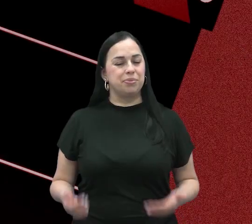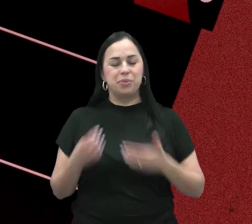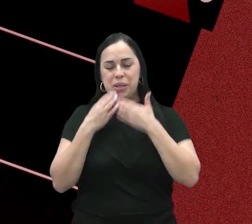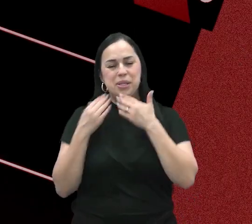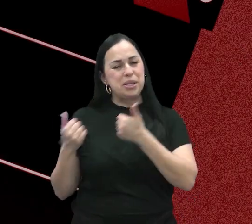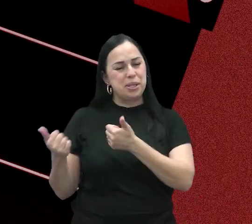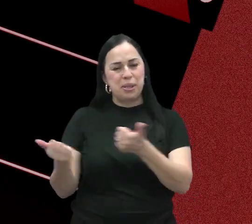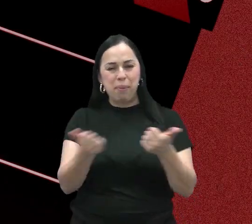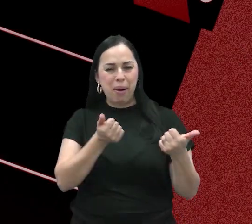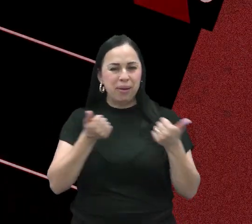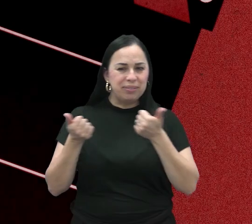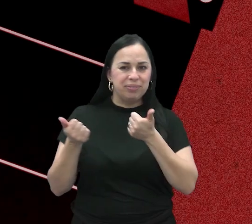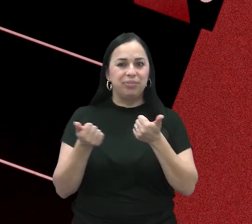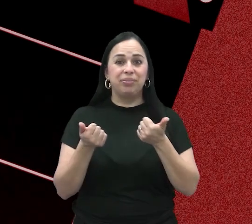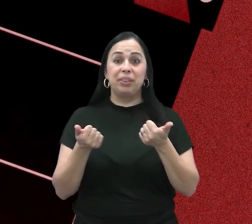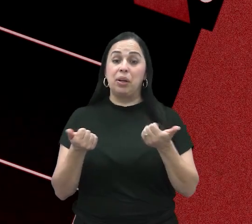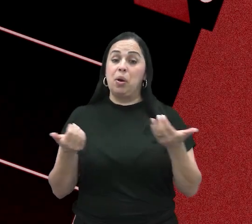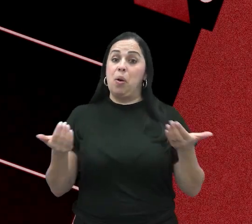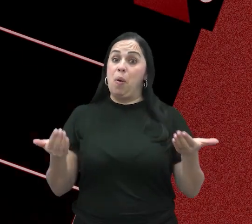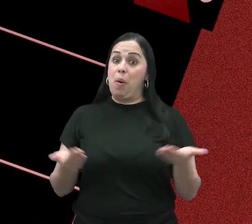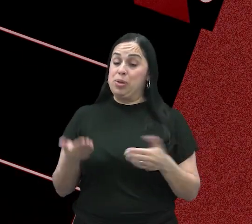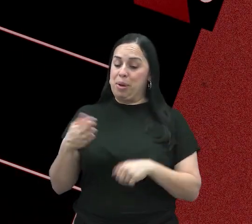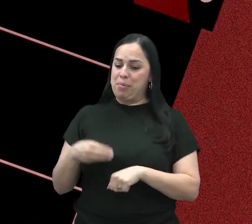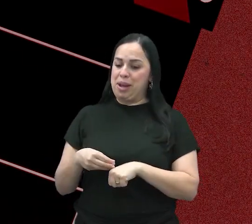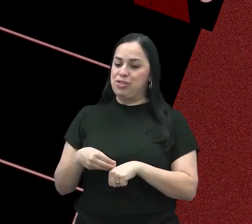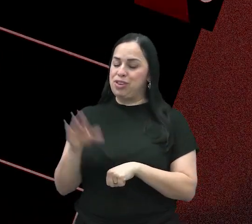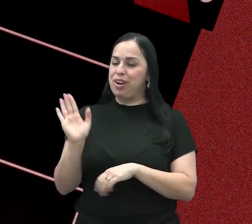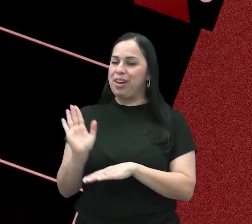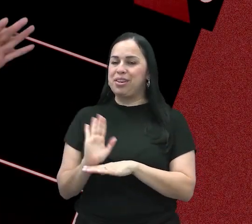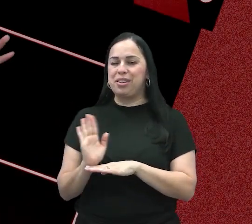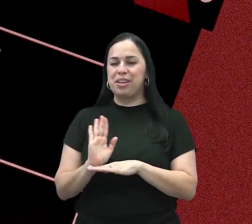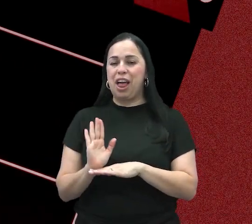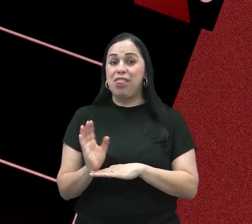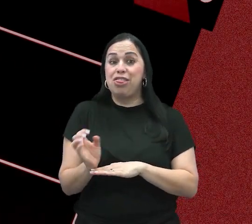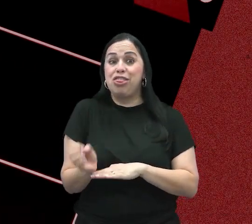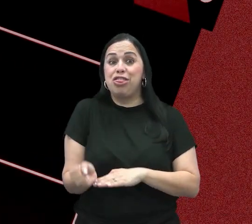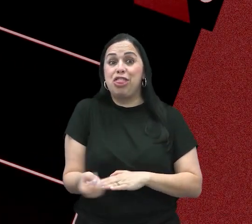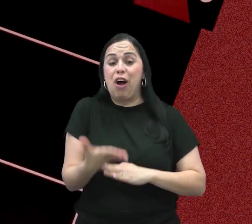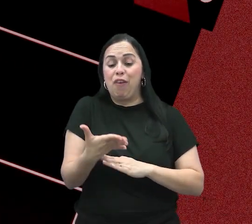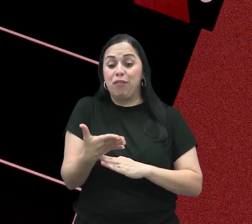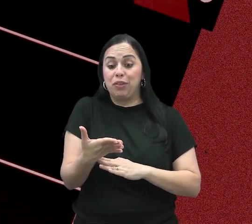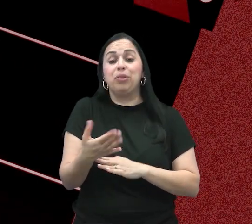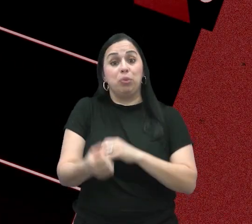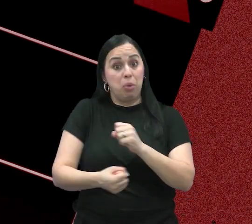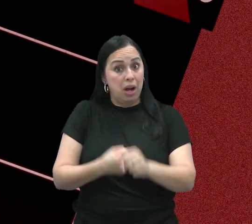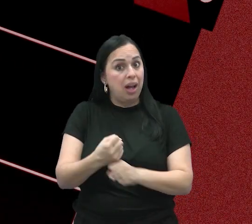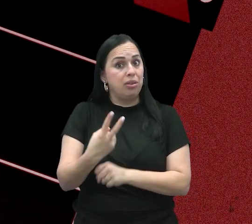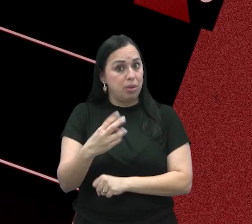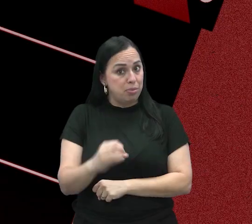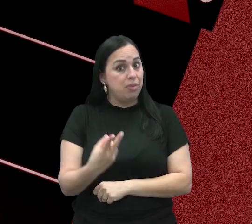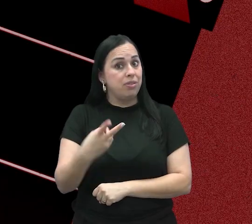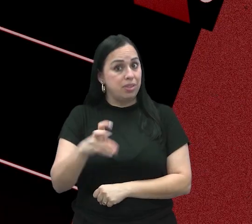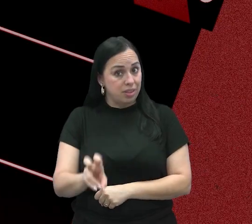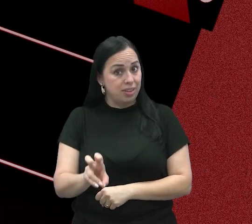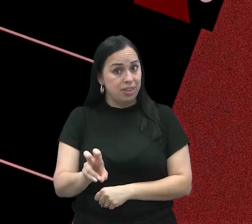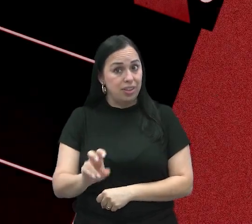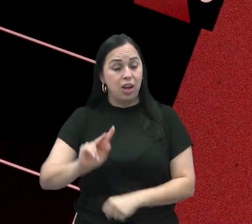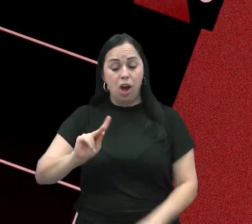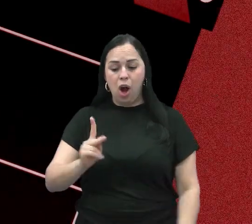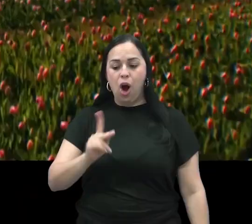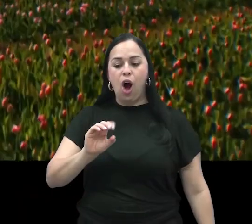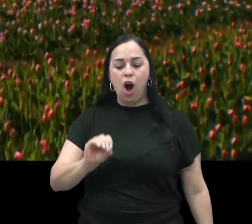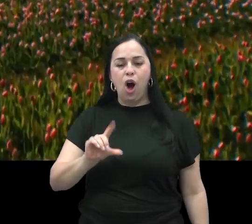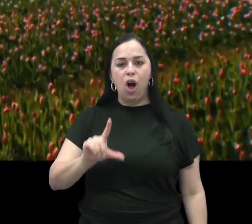E aí, minha gente, vocês estão bem? Minha dica de hoje é um filme fresquinho, lançado em 2025 mesmo,